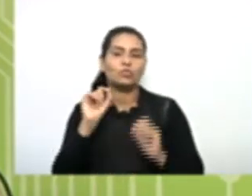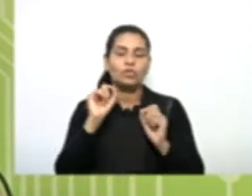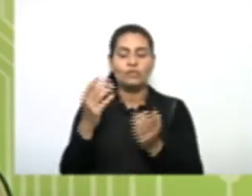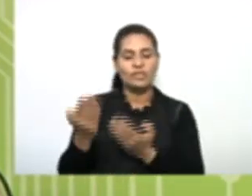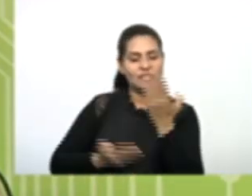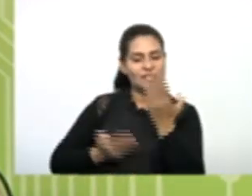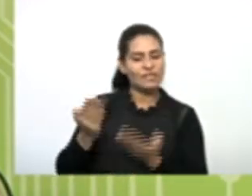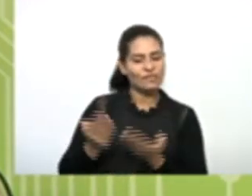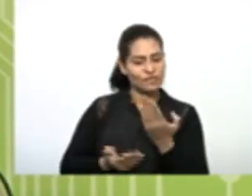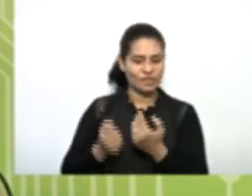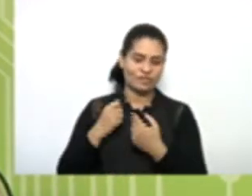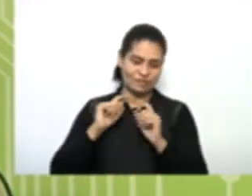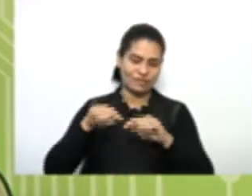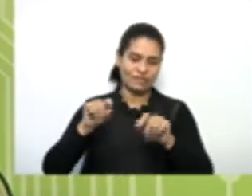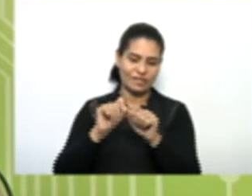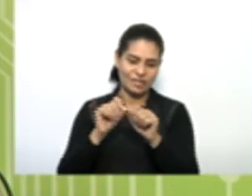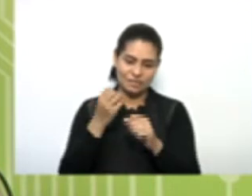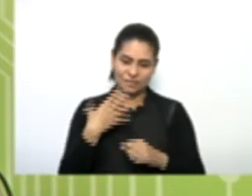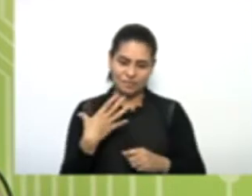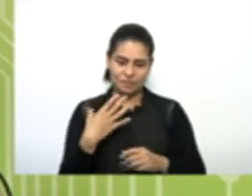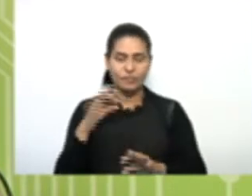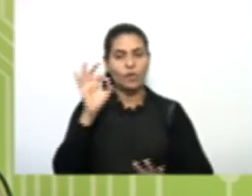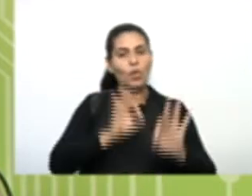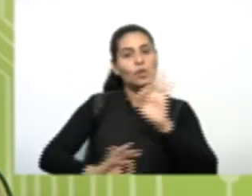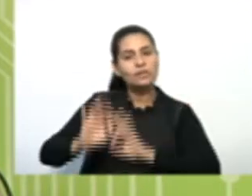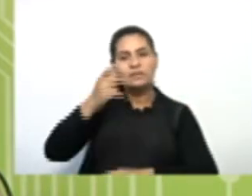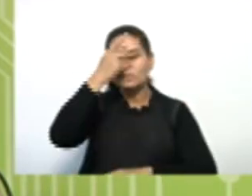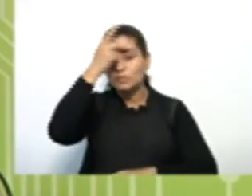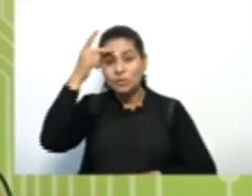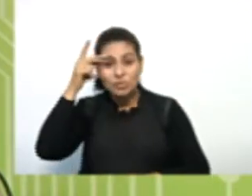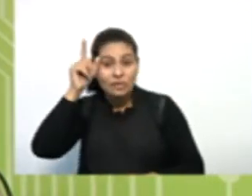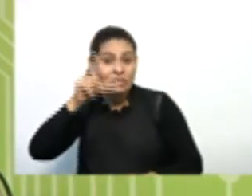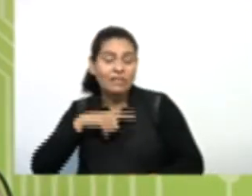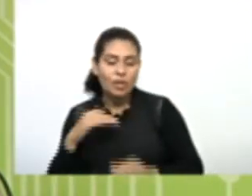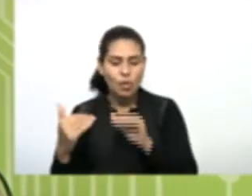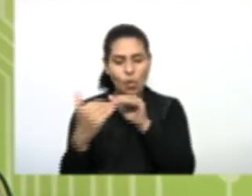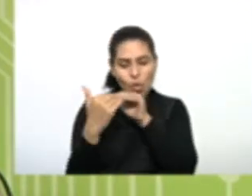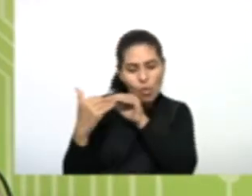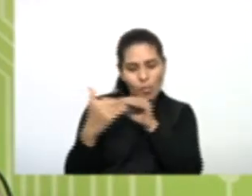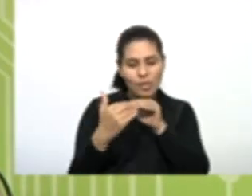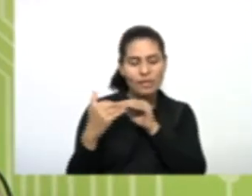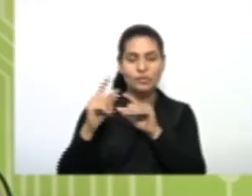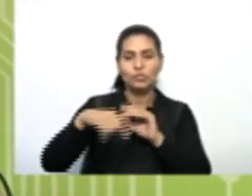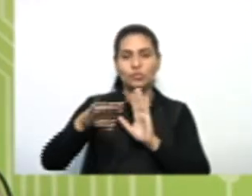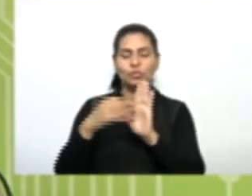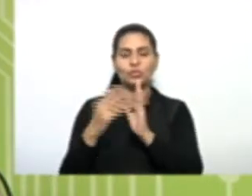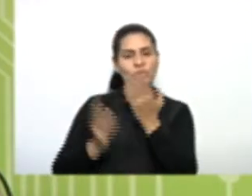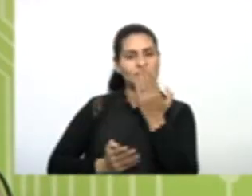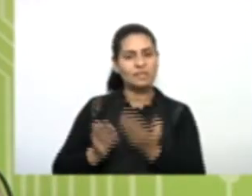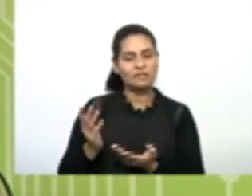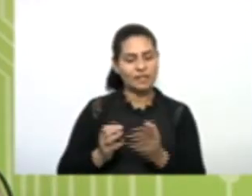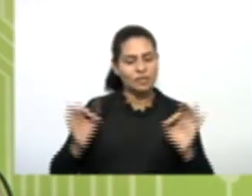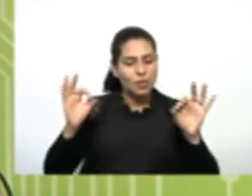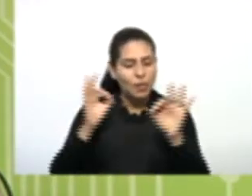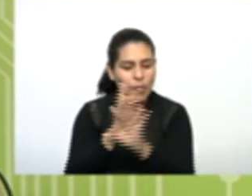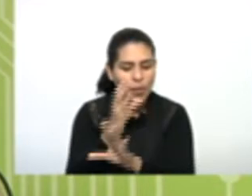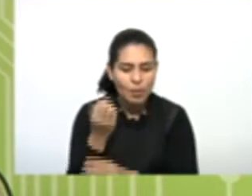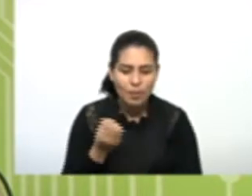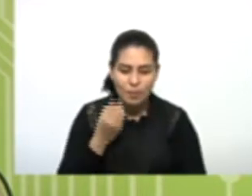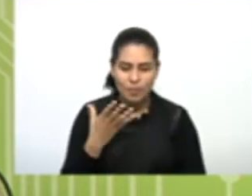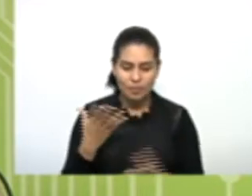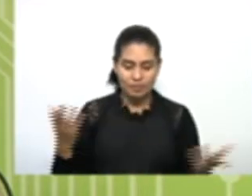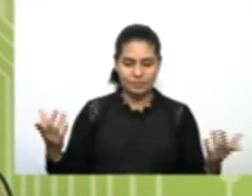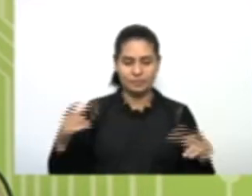prestação do serviço de qualidade, organizado por pessoas que têm um interesse comum de ver aquele serviço ser concretizado,